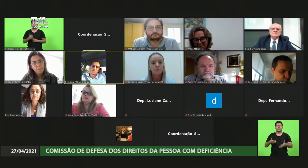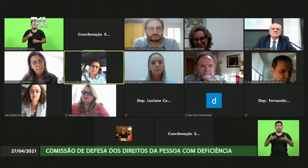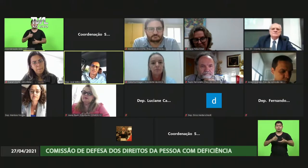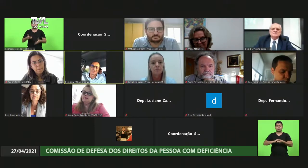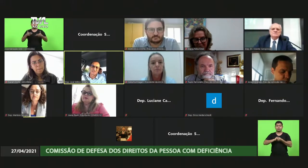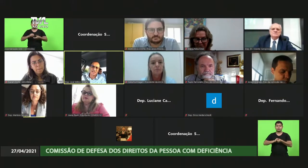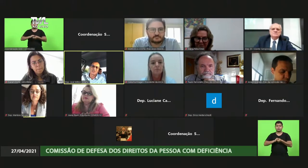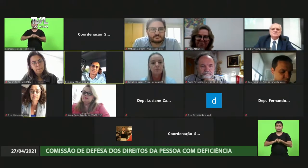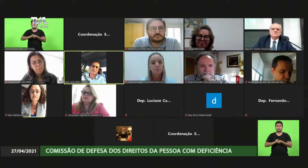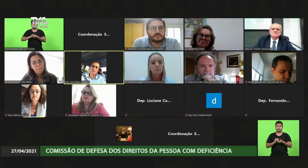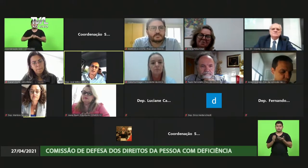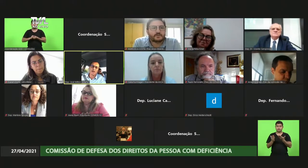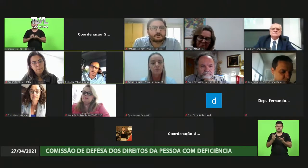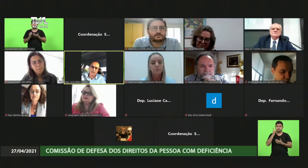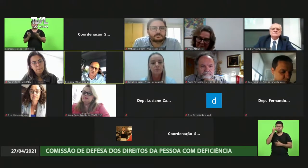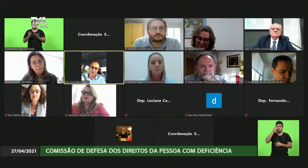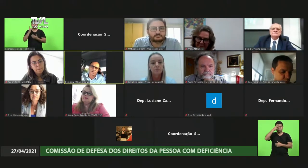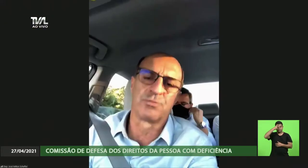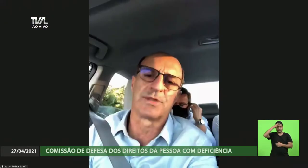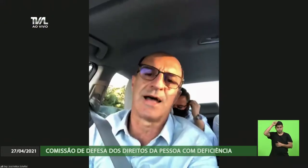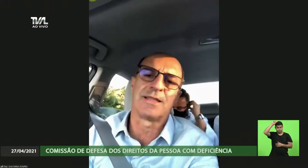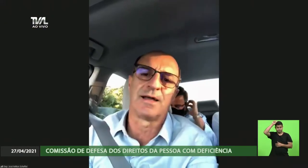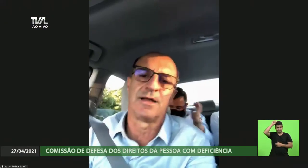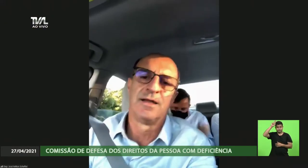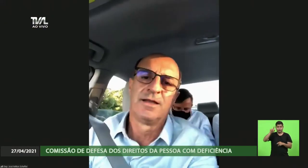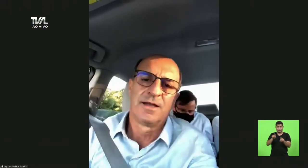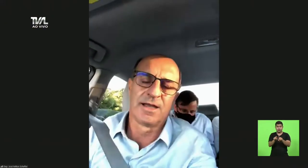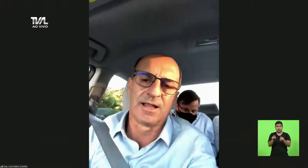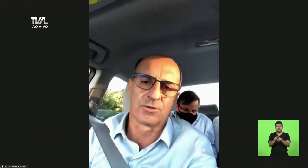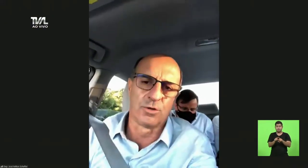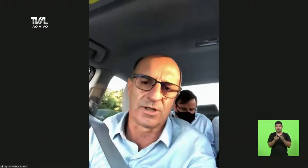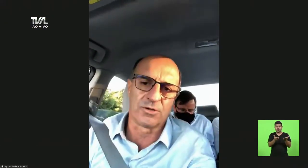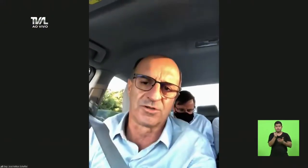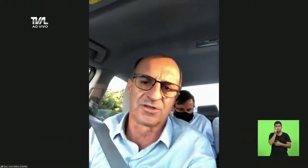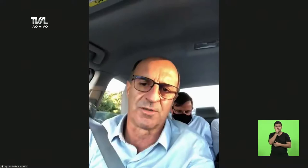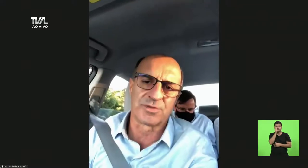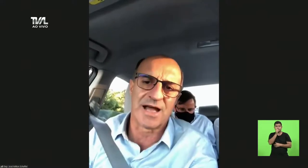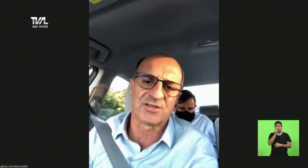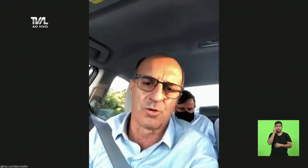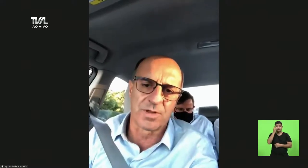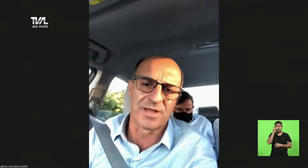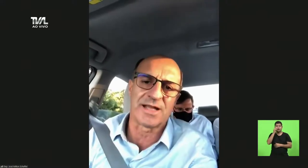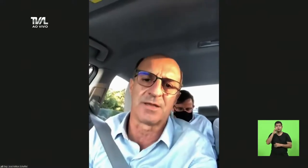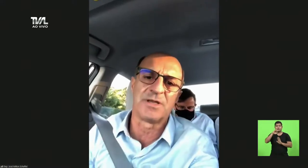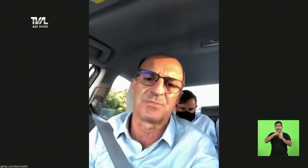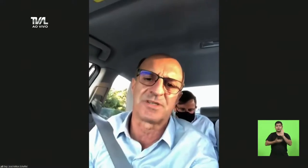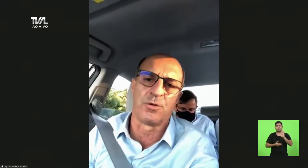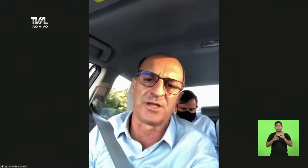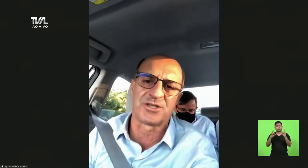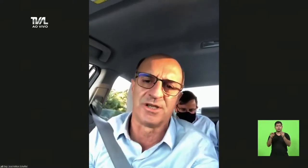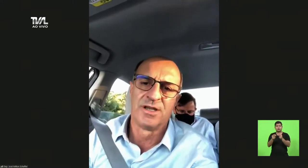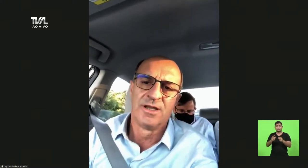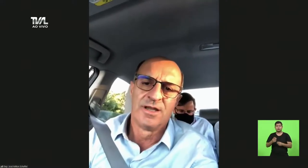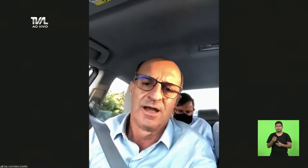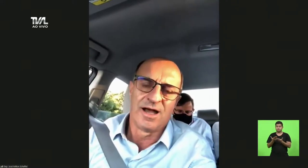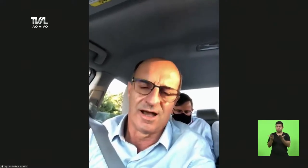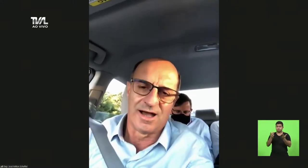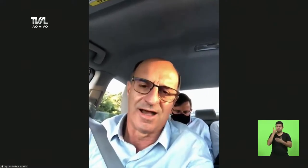ao deputado Vicente, a senhora deputada, a relatora, todos os deputados, cumprimentar também